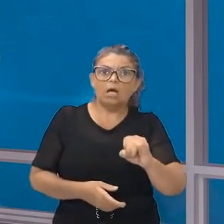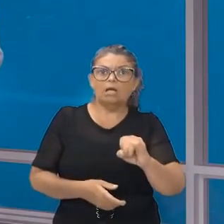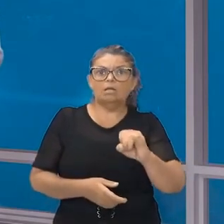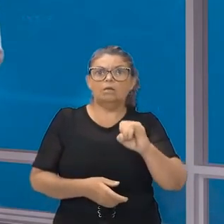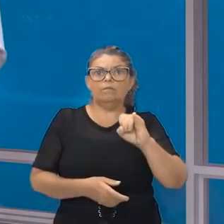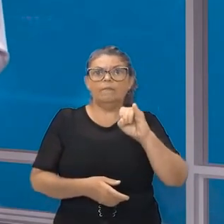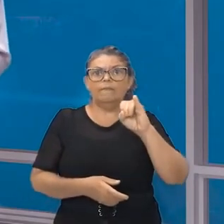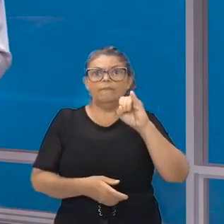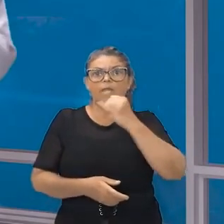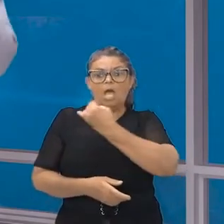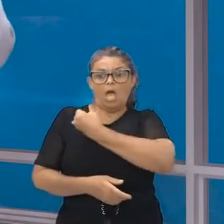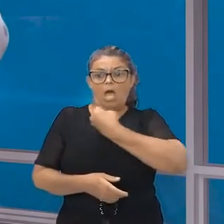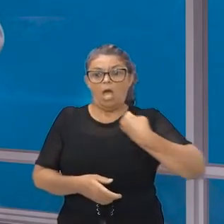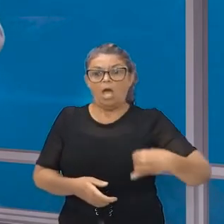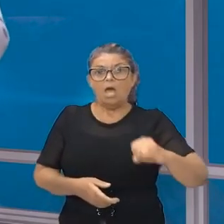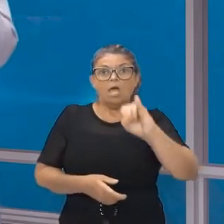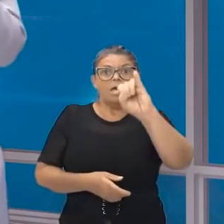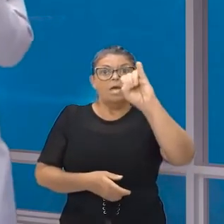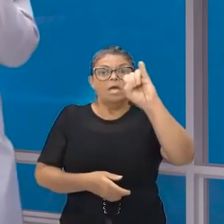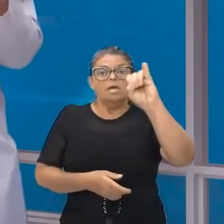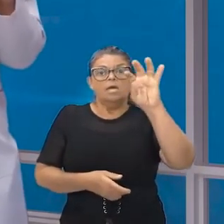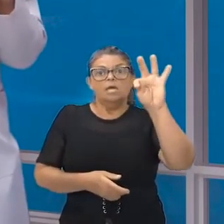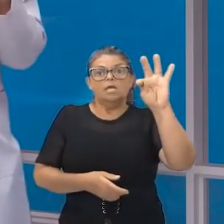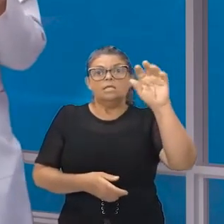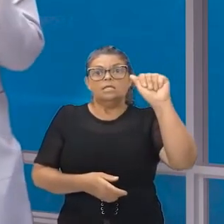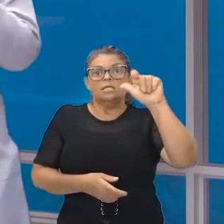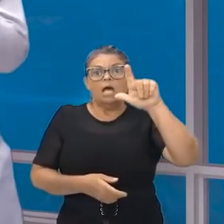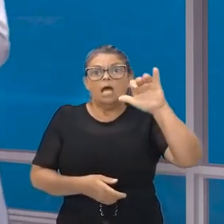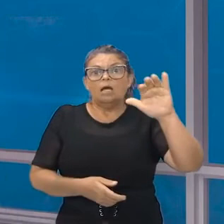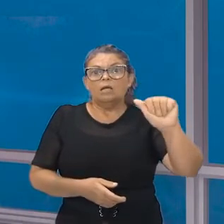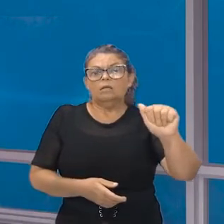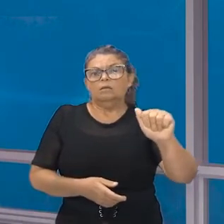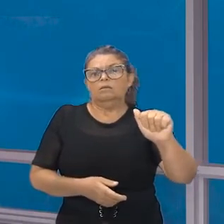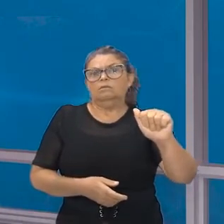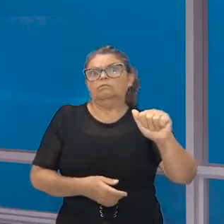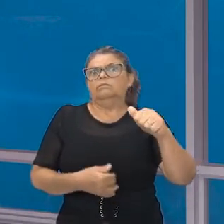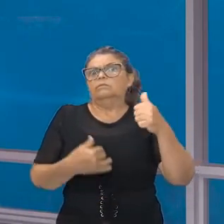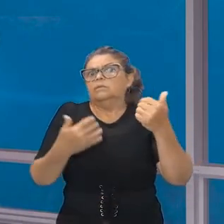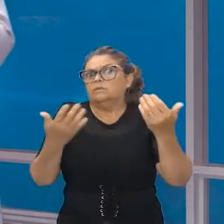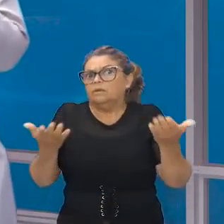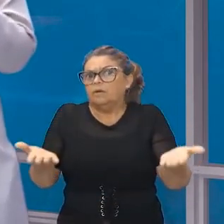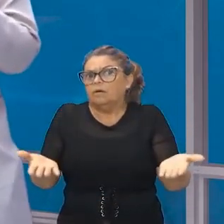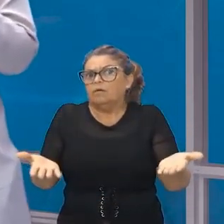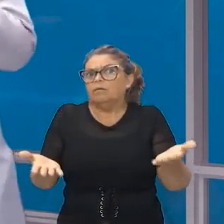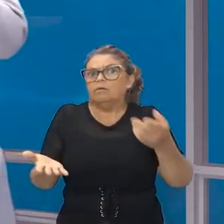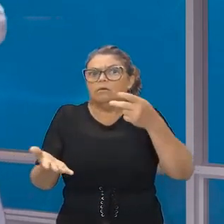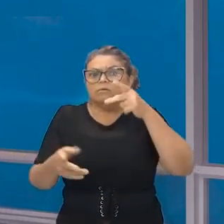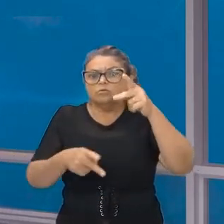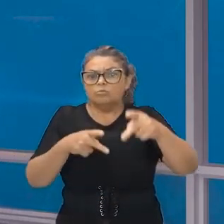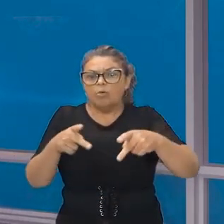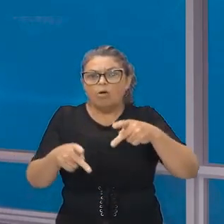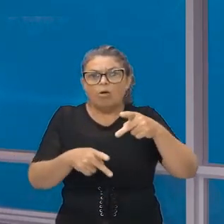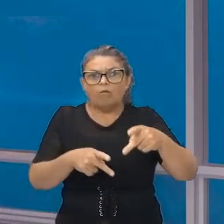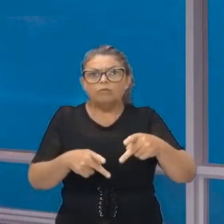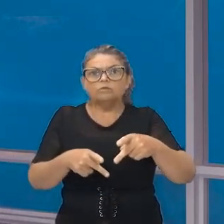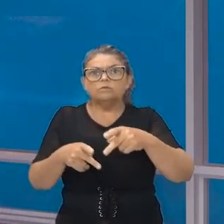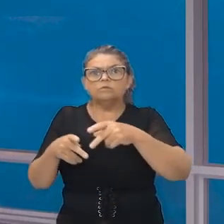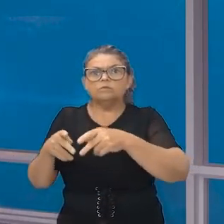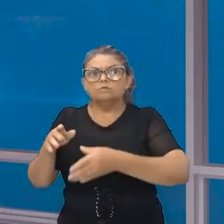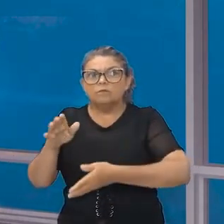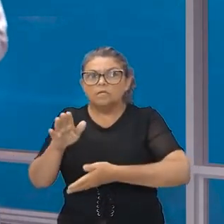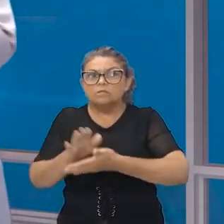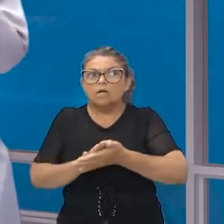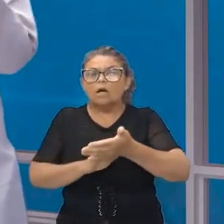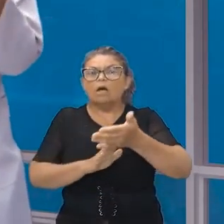ali um comércio tão agitado, eles iam lá no Mediterrâneo, até ali, né, os povos árabes pegavam